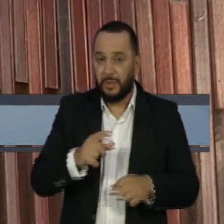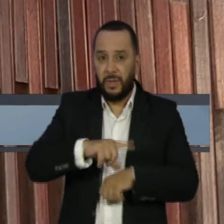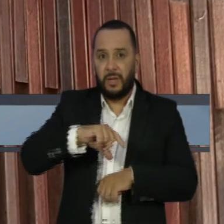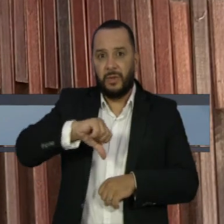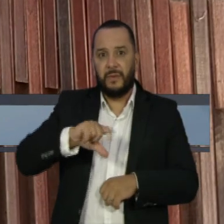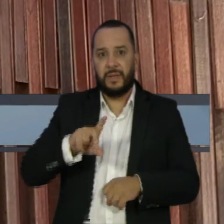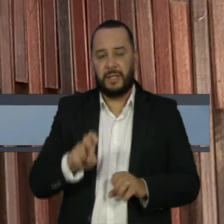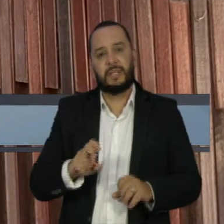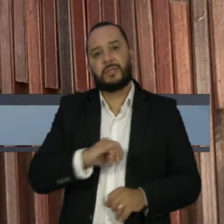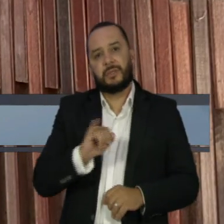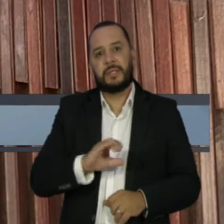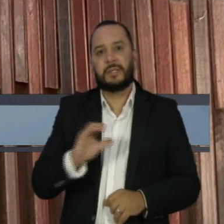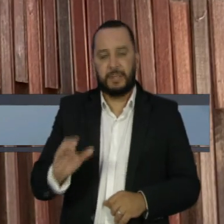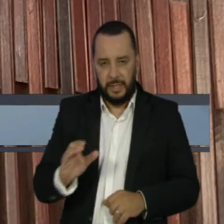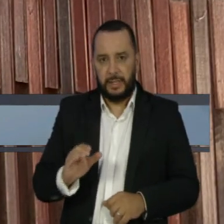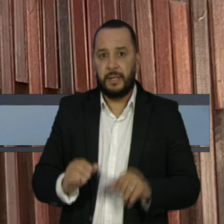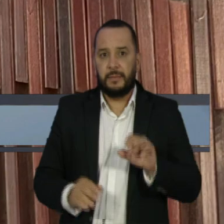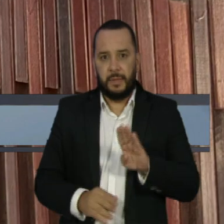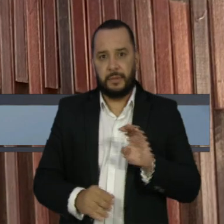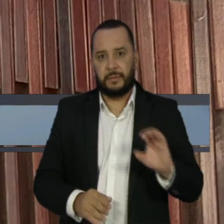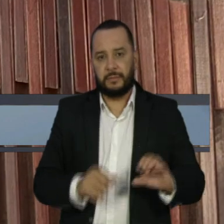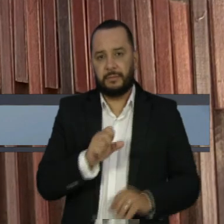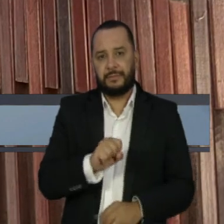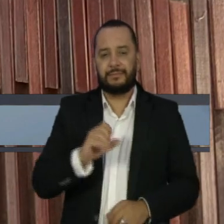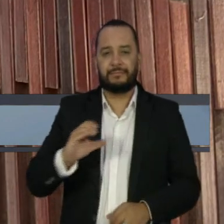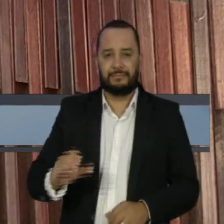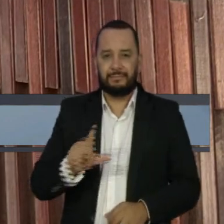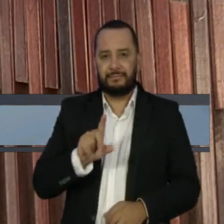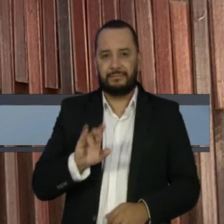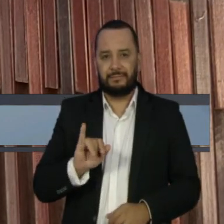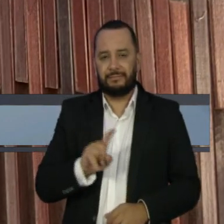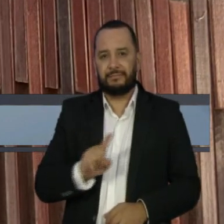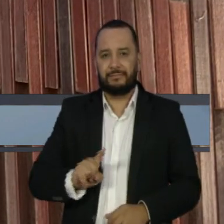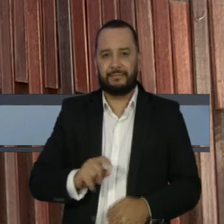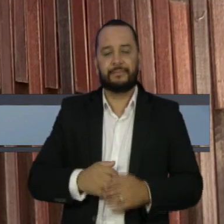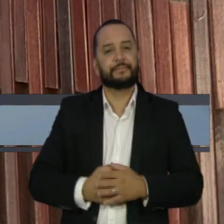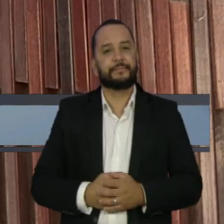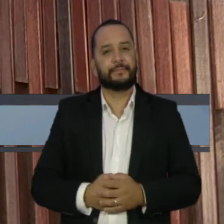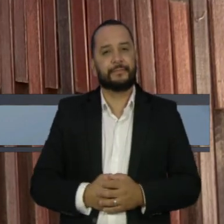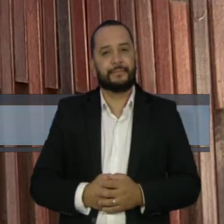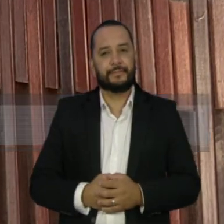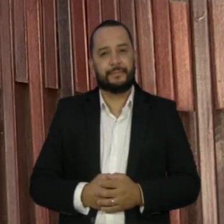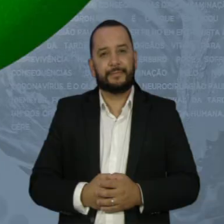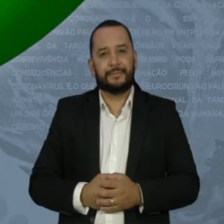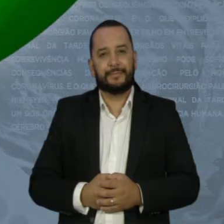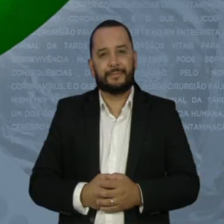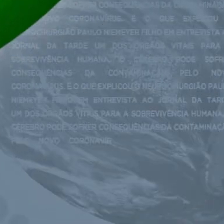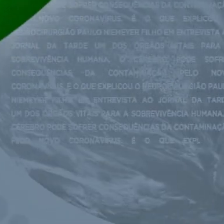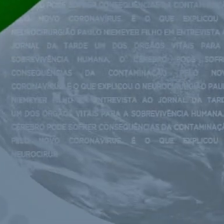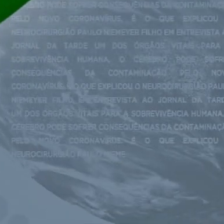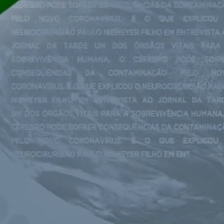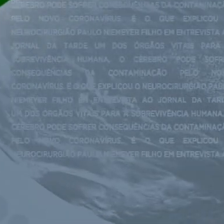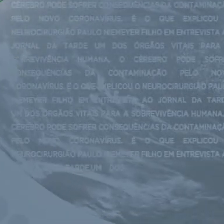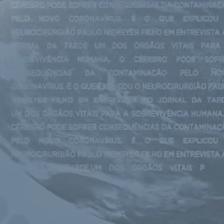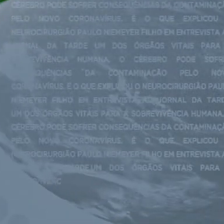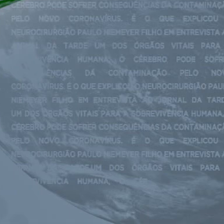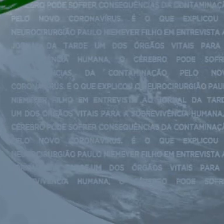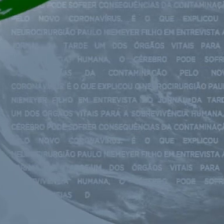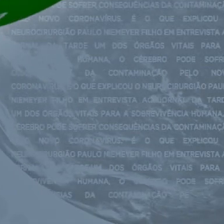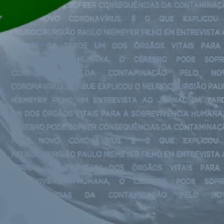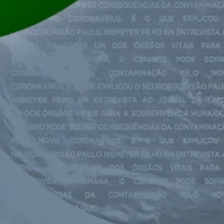9:15 da noite no Jornal da Cultura de Balneário Camboriú Santa Catarina Luz durante a